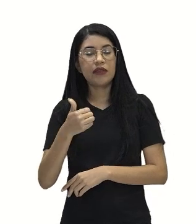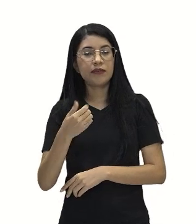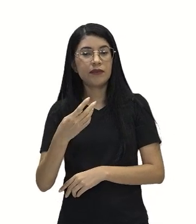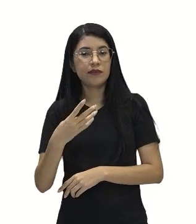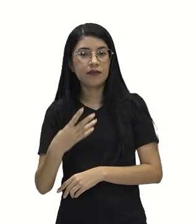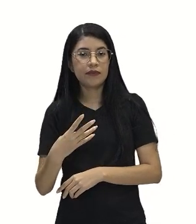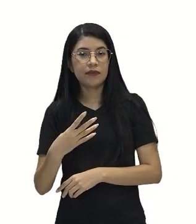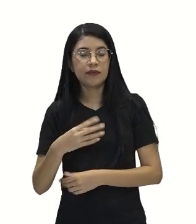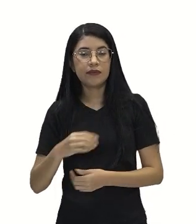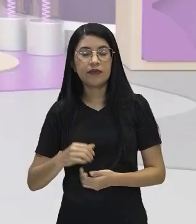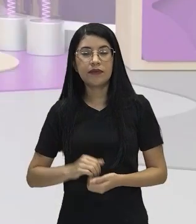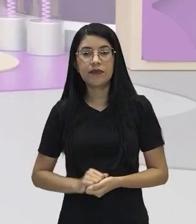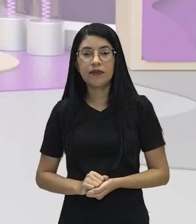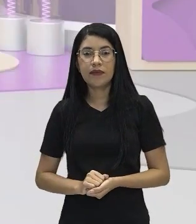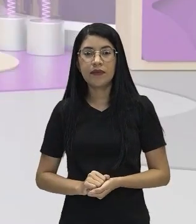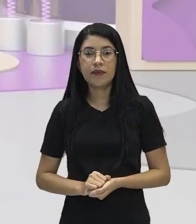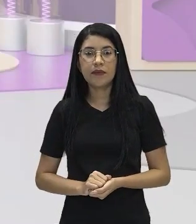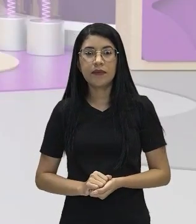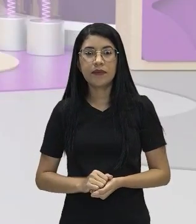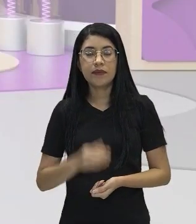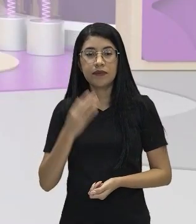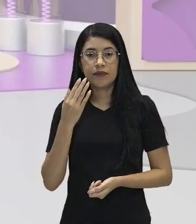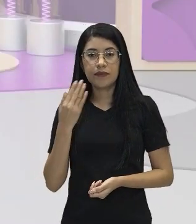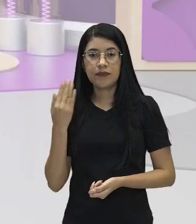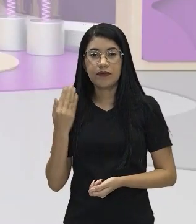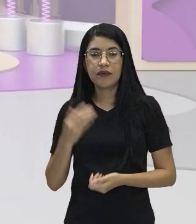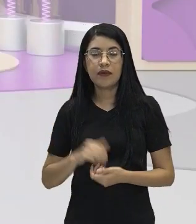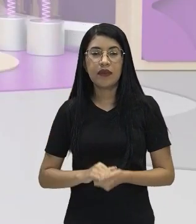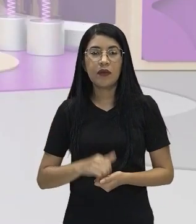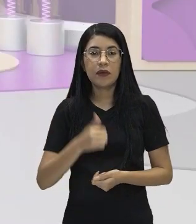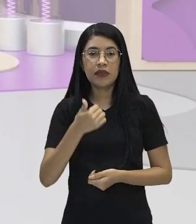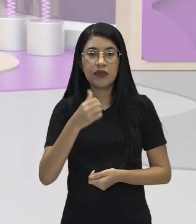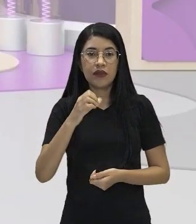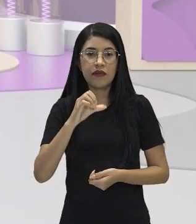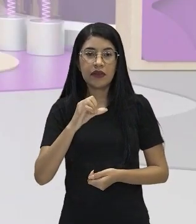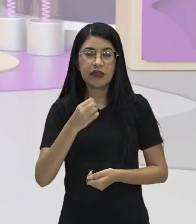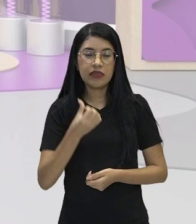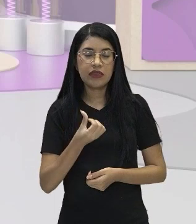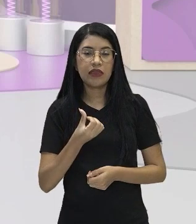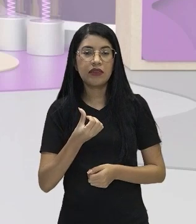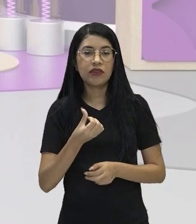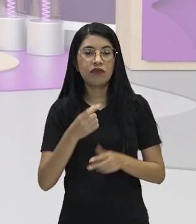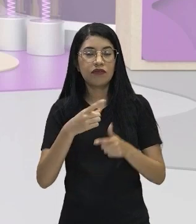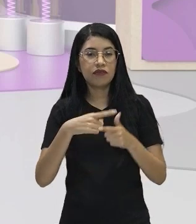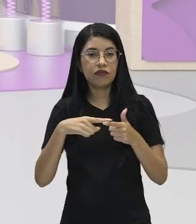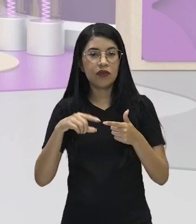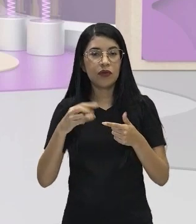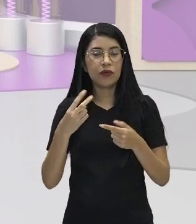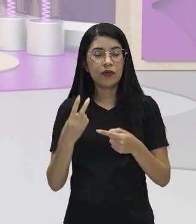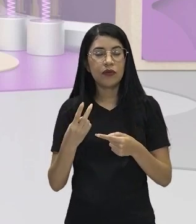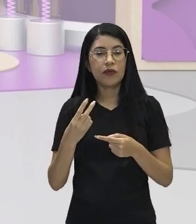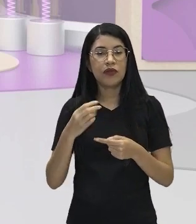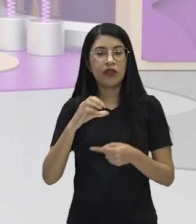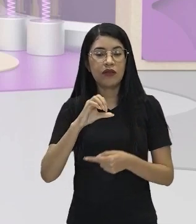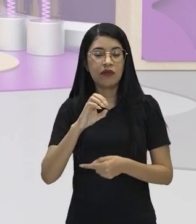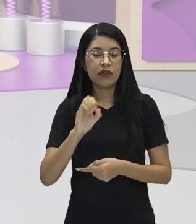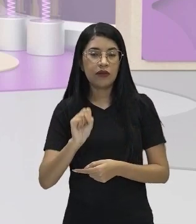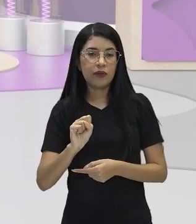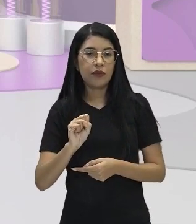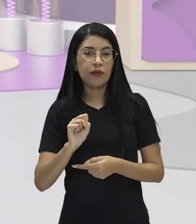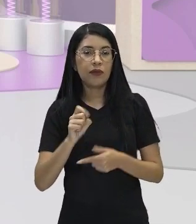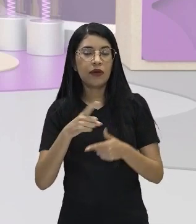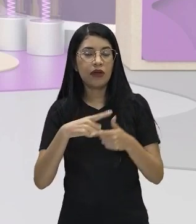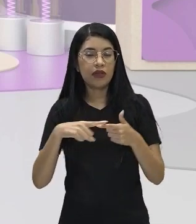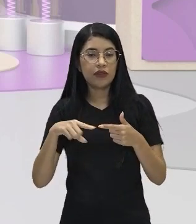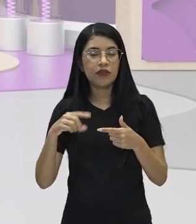exatamente 14, olha. 196 por 2 deu 98, né, porque é par. 98 continuou